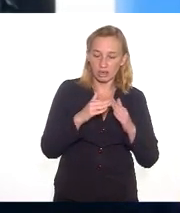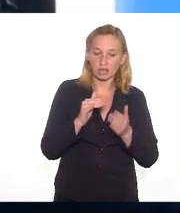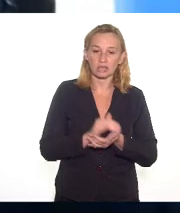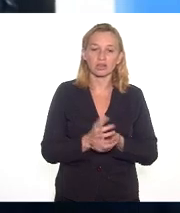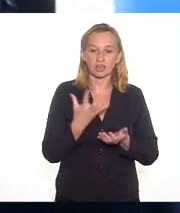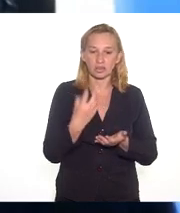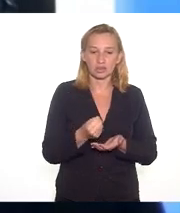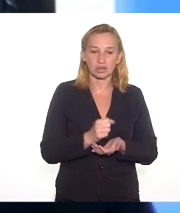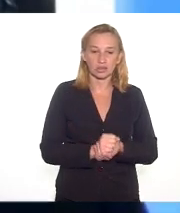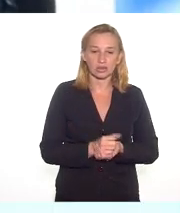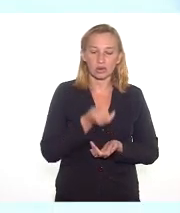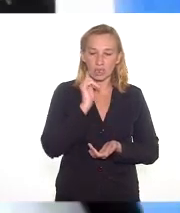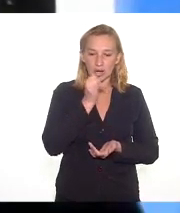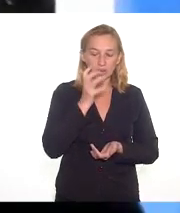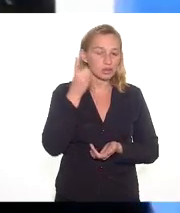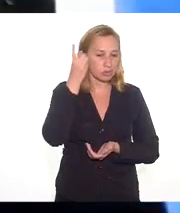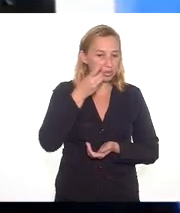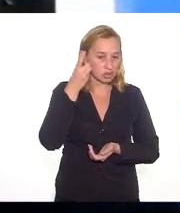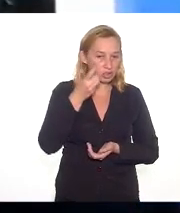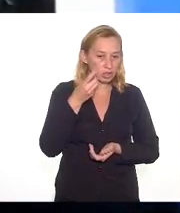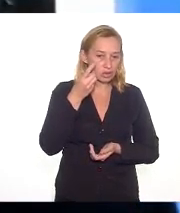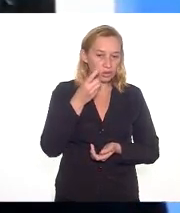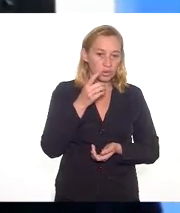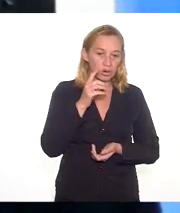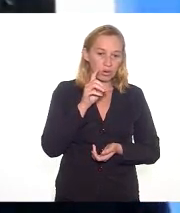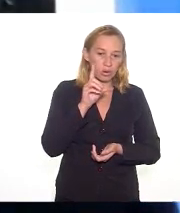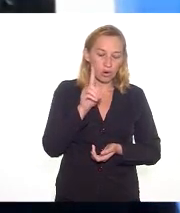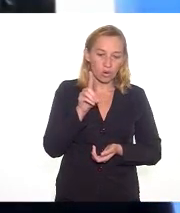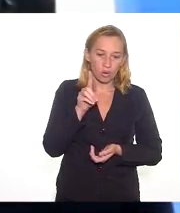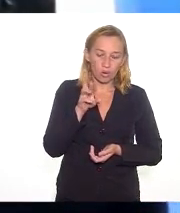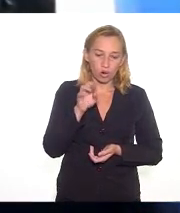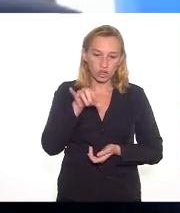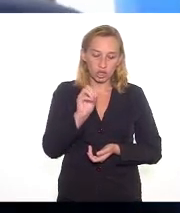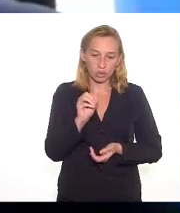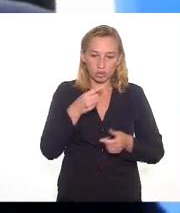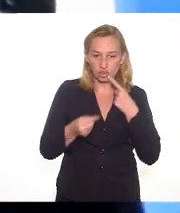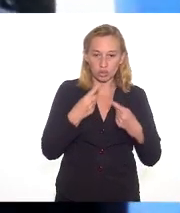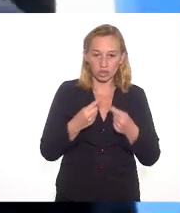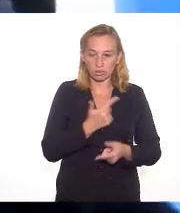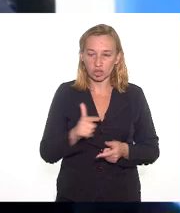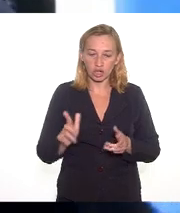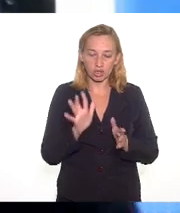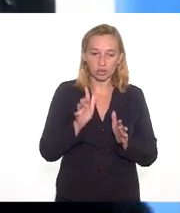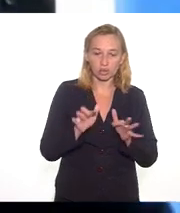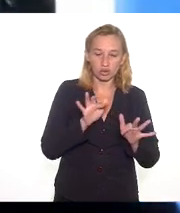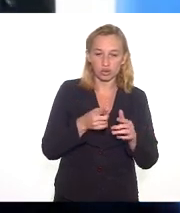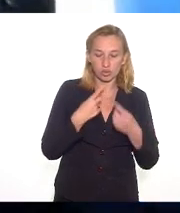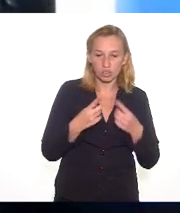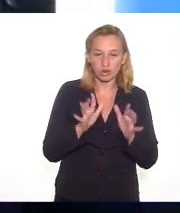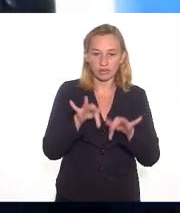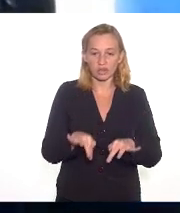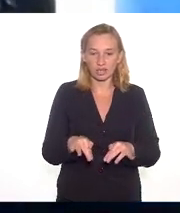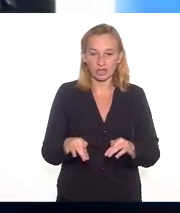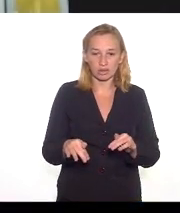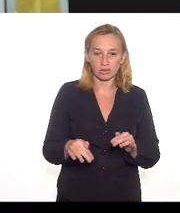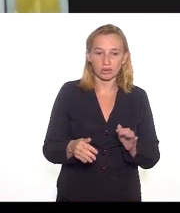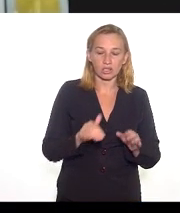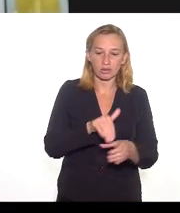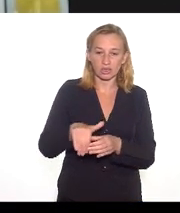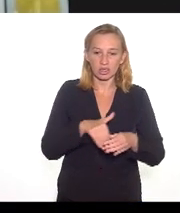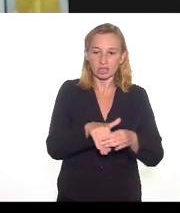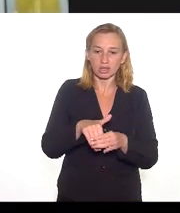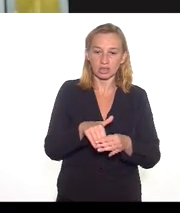é favorável. Relator, deputado Rodrigo Bacelar. Em discussão. Em discussão. Não havendo quem queira discutir, encerrada a discussão, em votação.